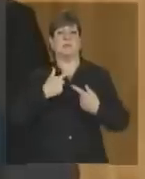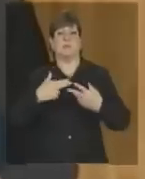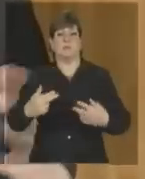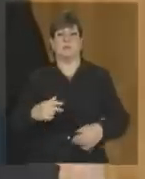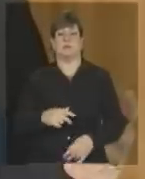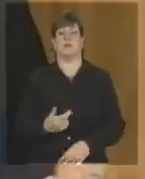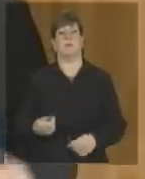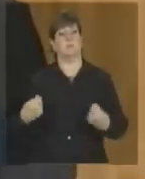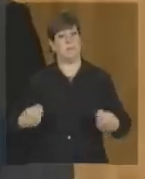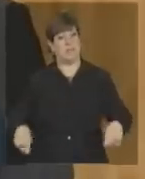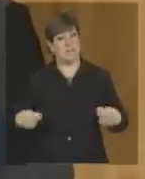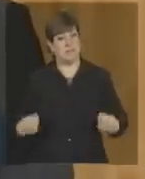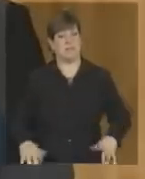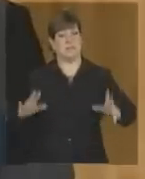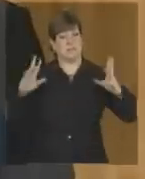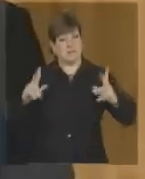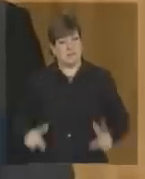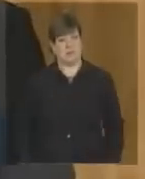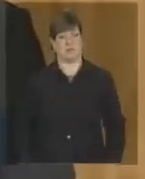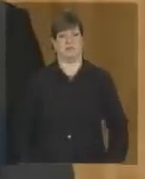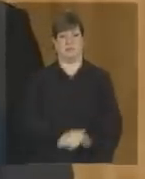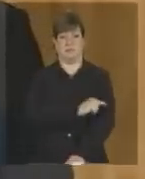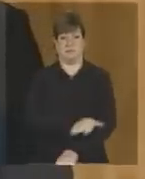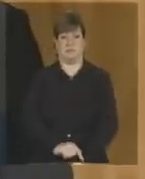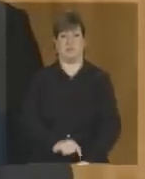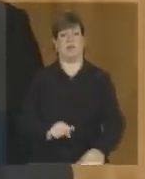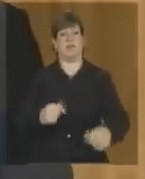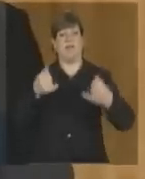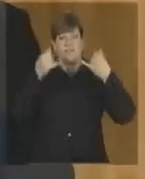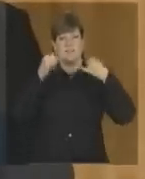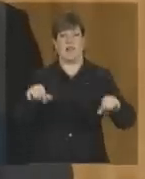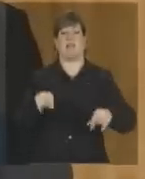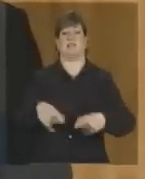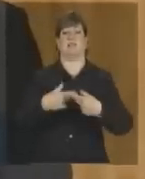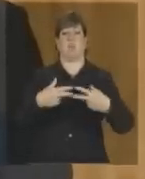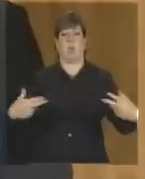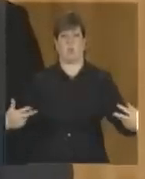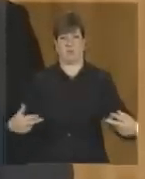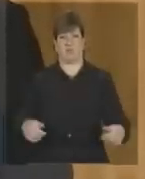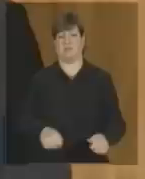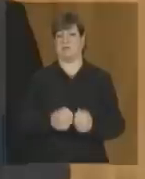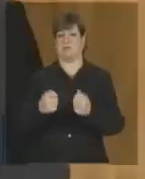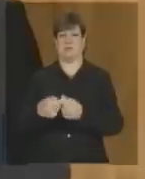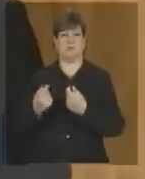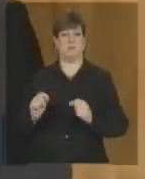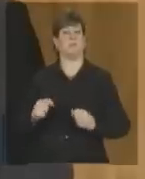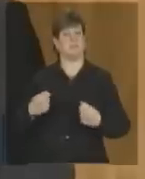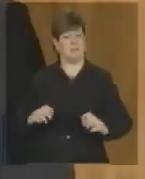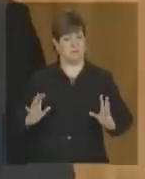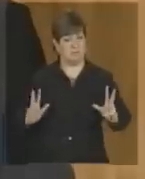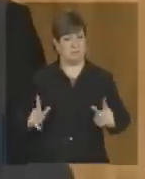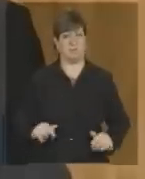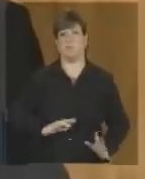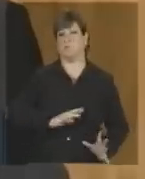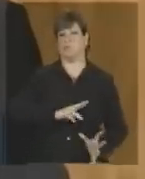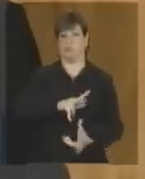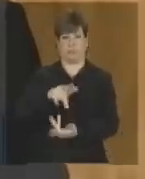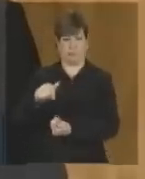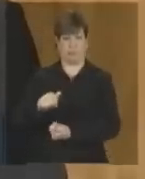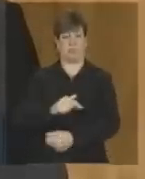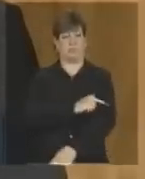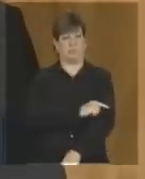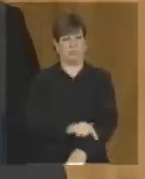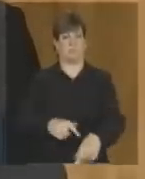experiências para impedir tais revoluções em vários lugares ao redor do mundo. E nós